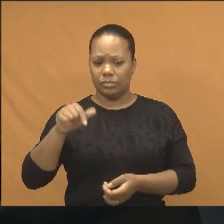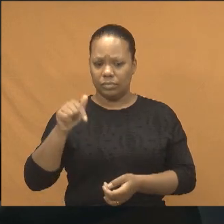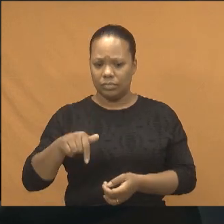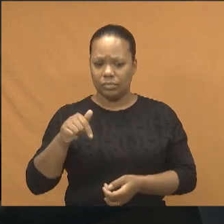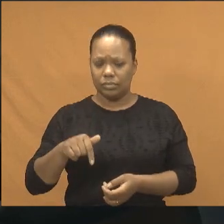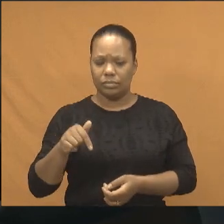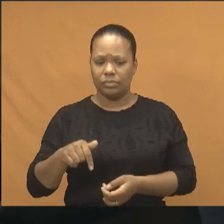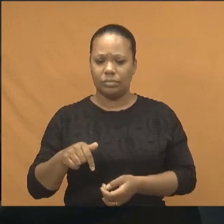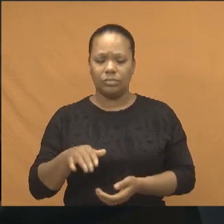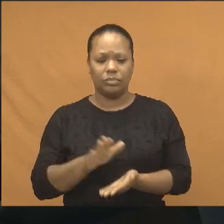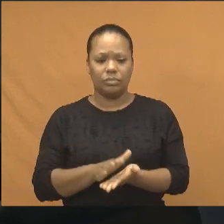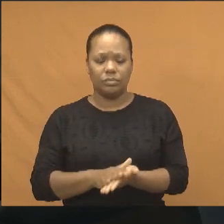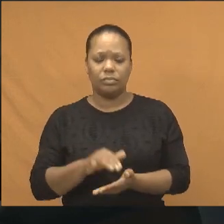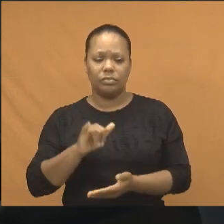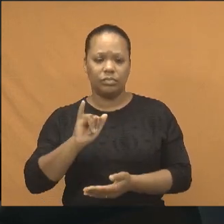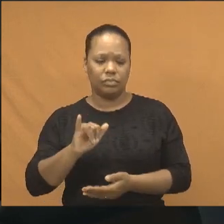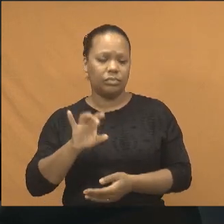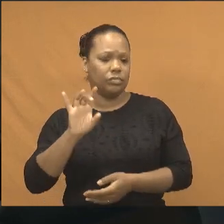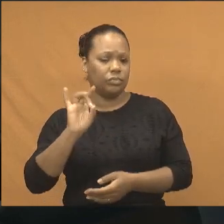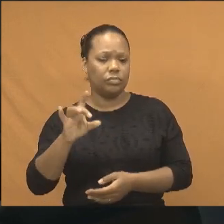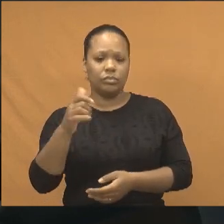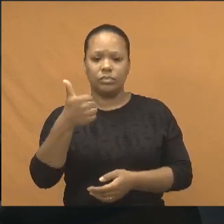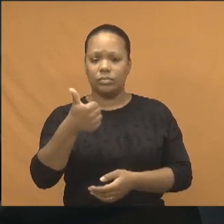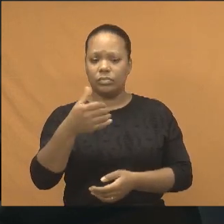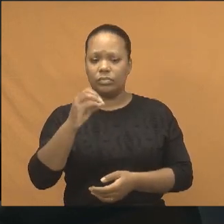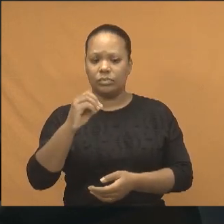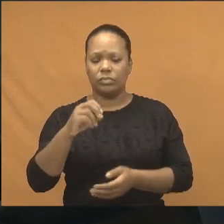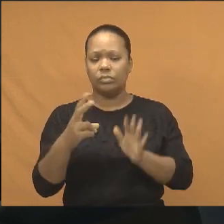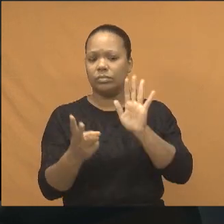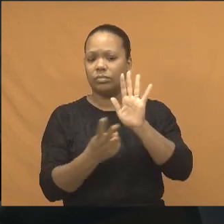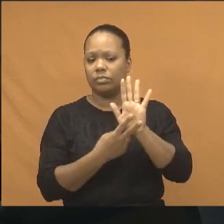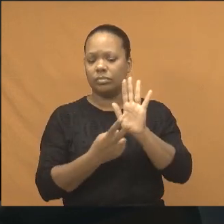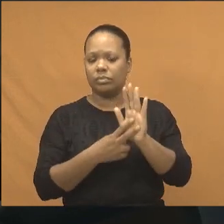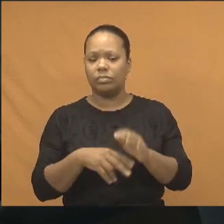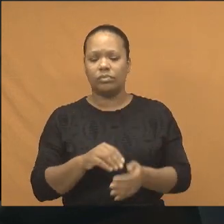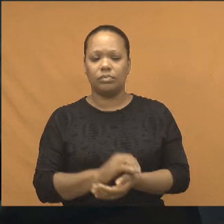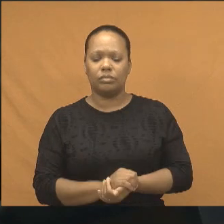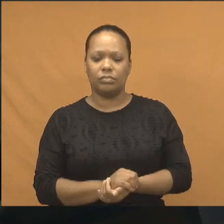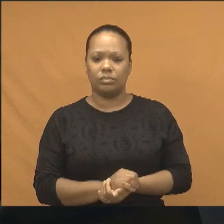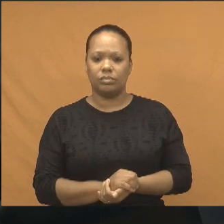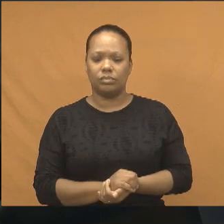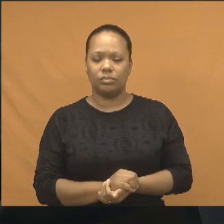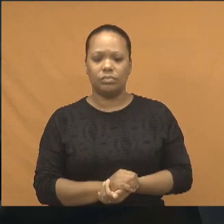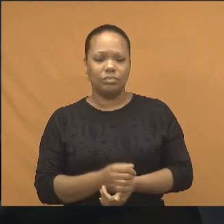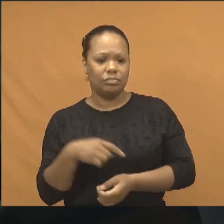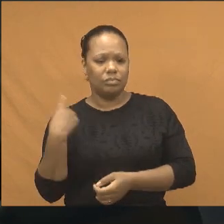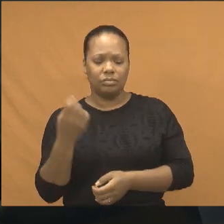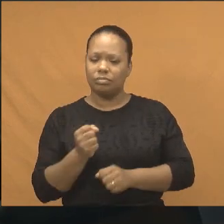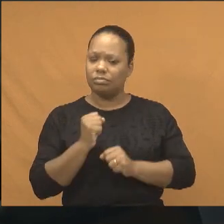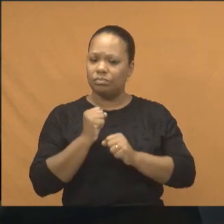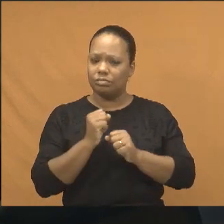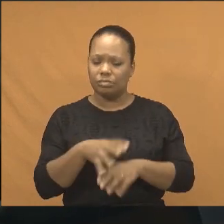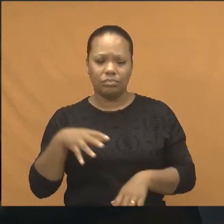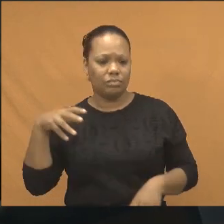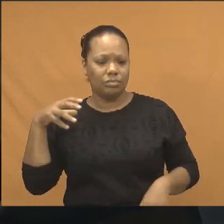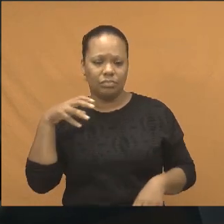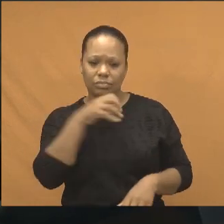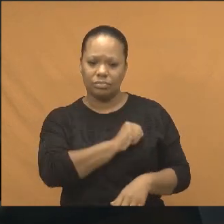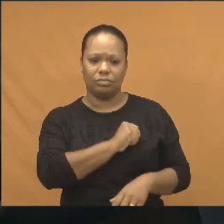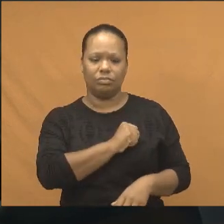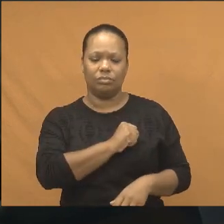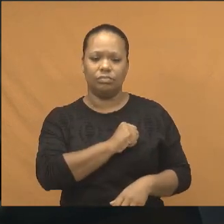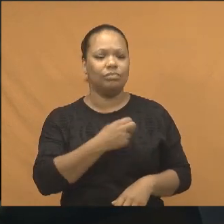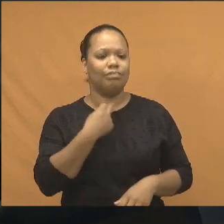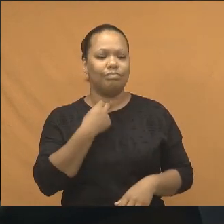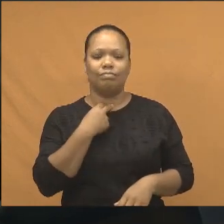Hospital São Francisco é meio SUS e particular, mas, assim, tem que ser uma ação imediata e urgente. Não